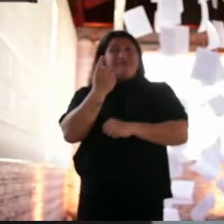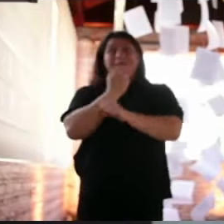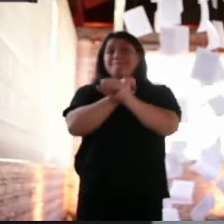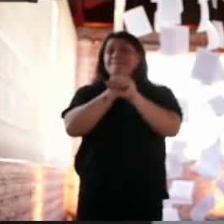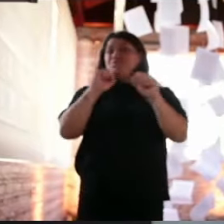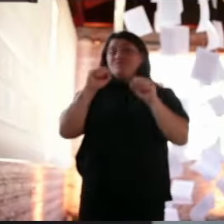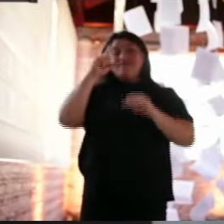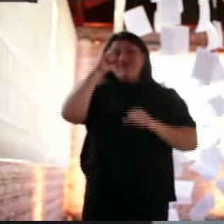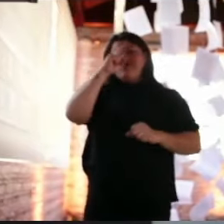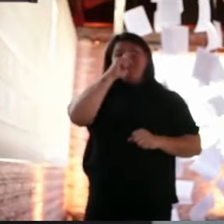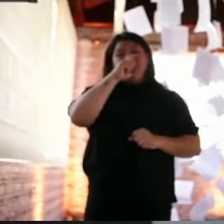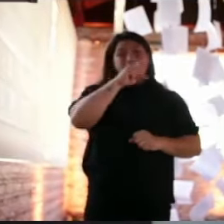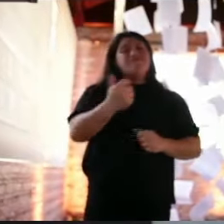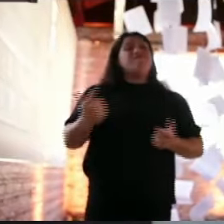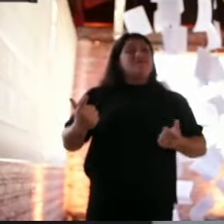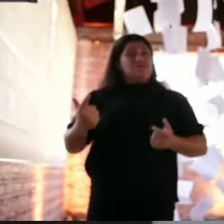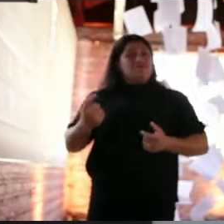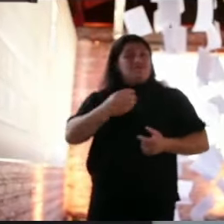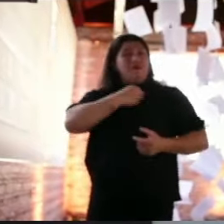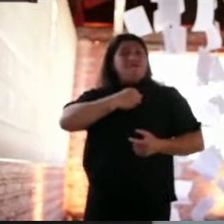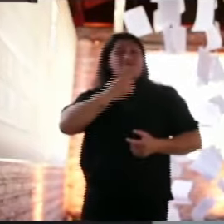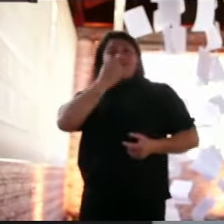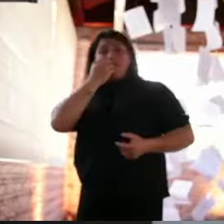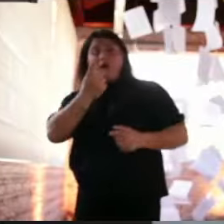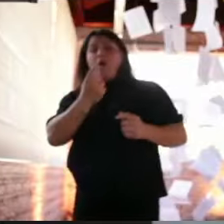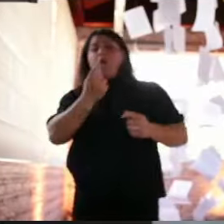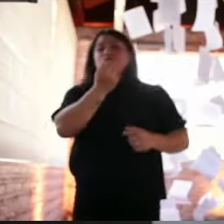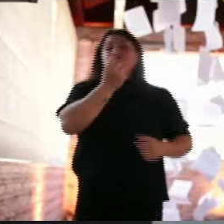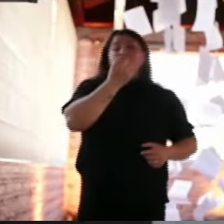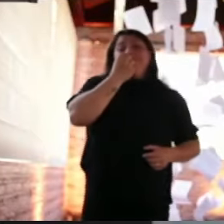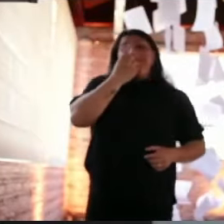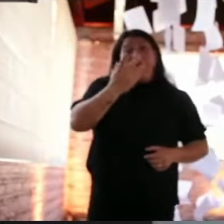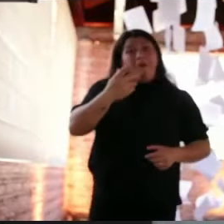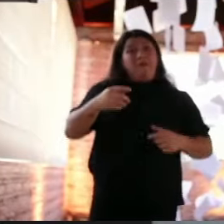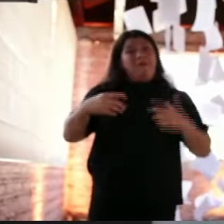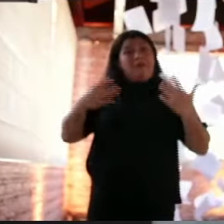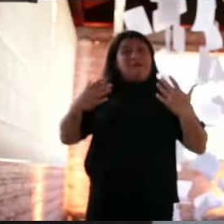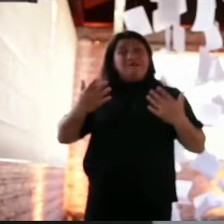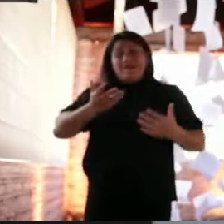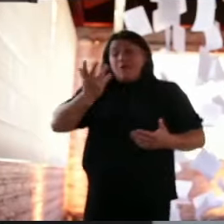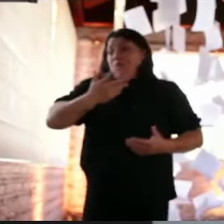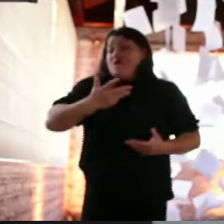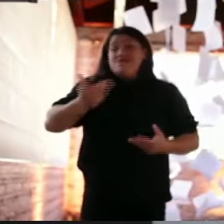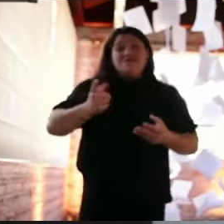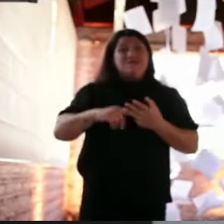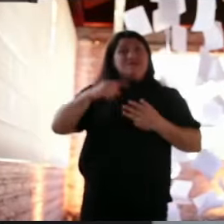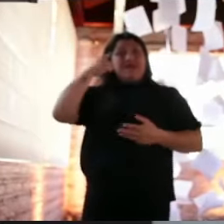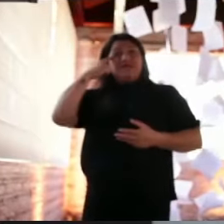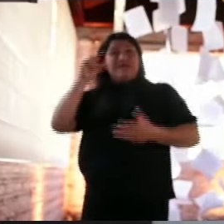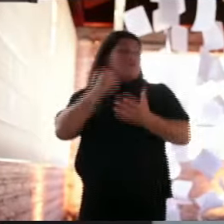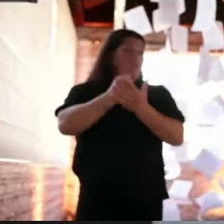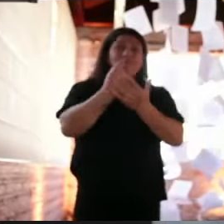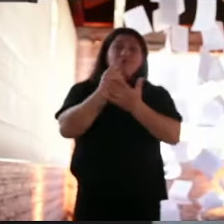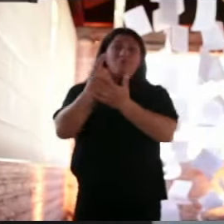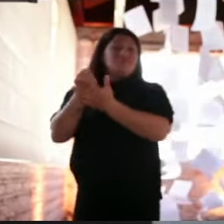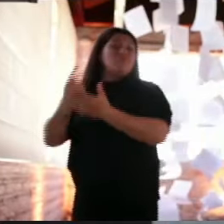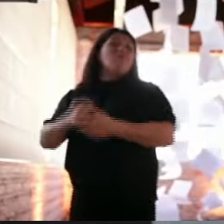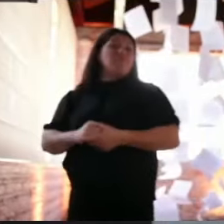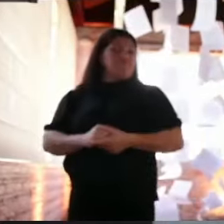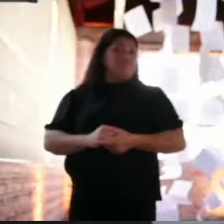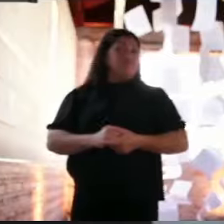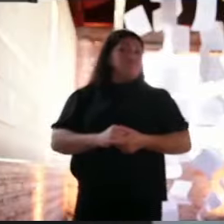difícil bancar a vida que a gente quer ter nessa nessa correria e com essa ideia de consumismo e dessa